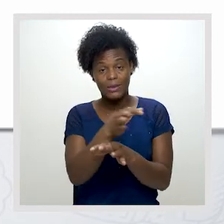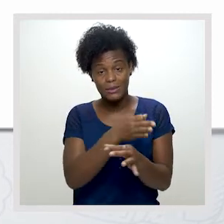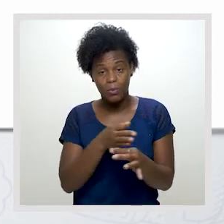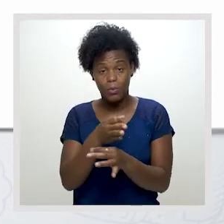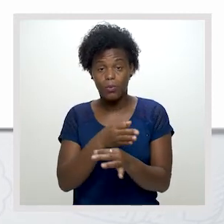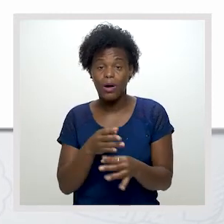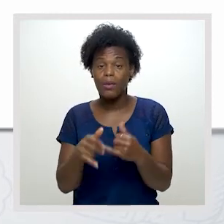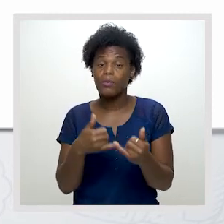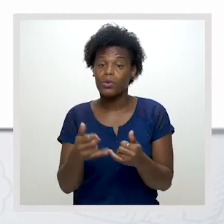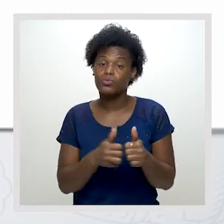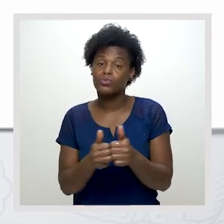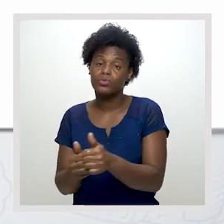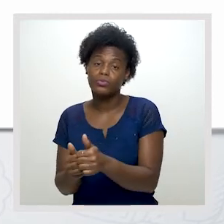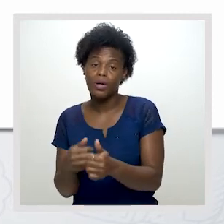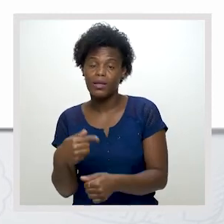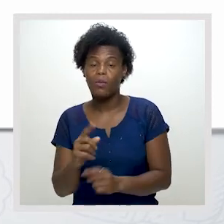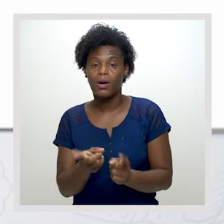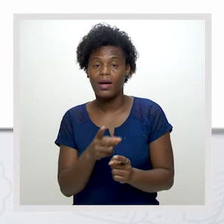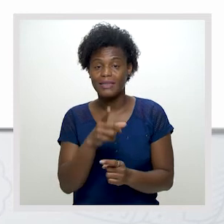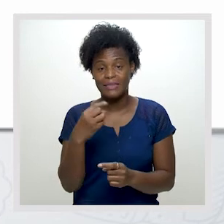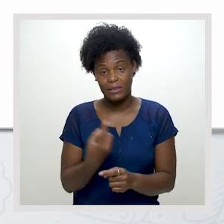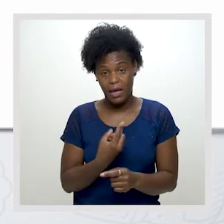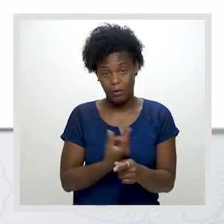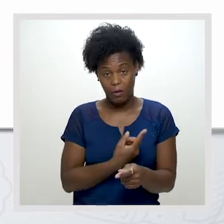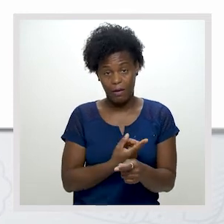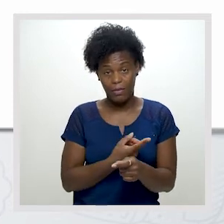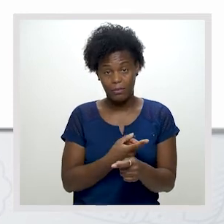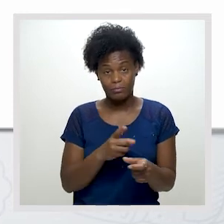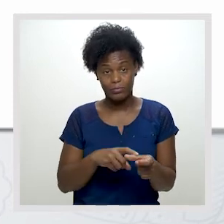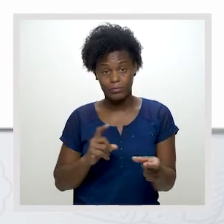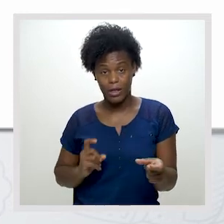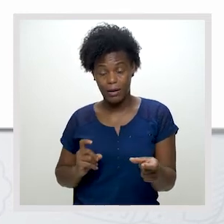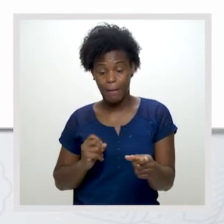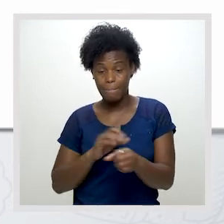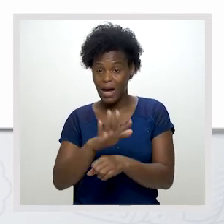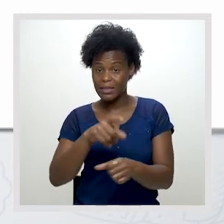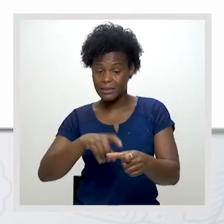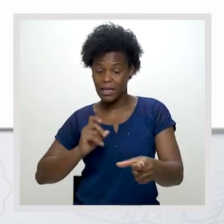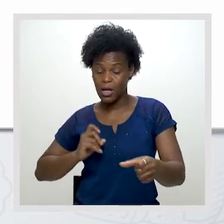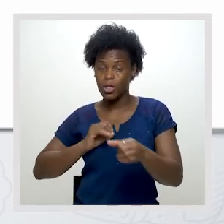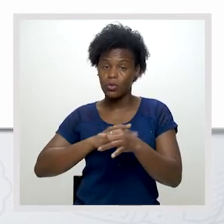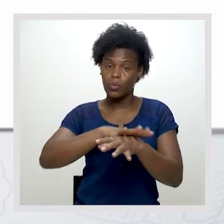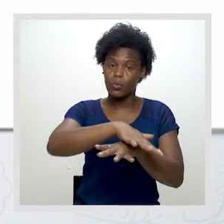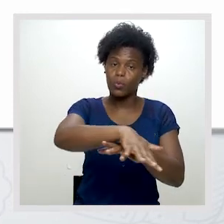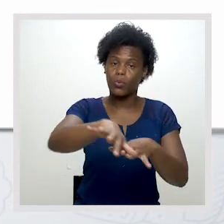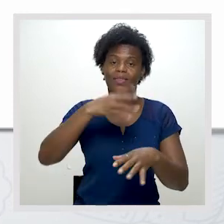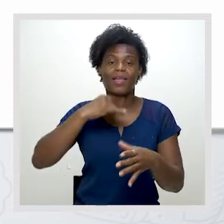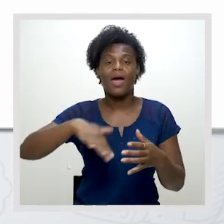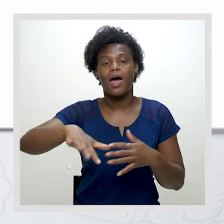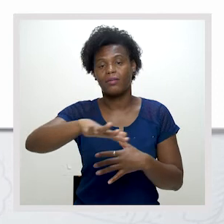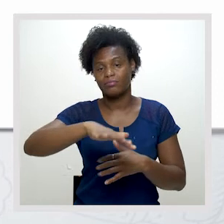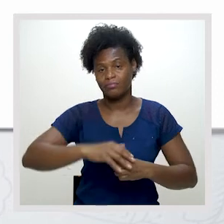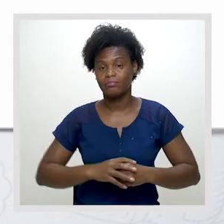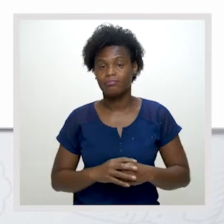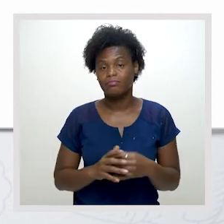que levou consigo? Esses seres abandonaram o mar e conquistaram a via terrestre,